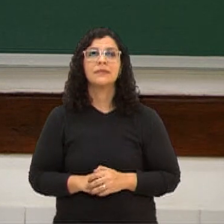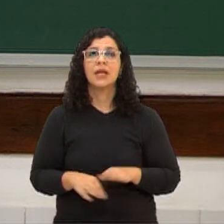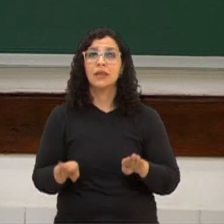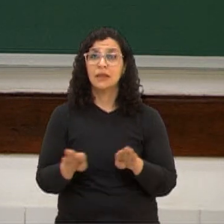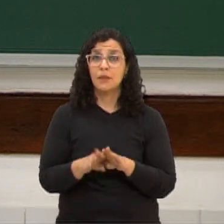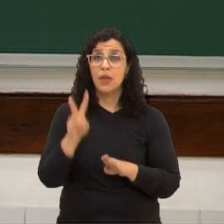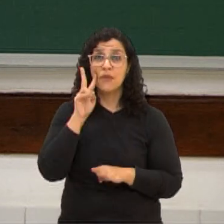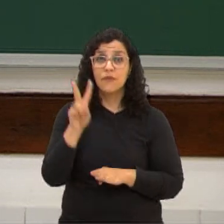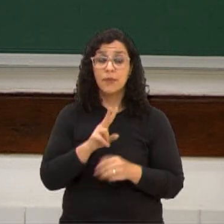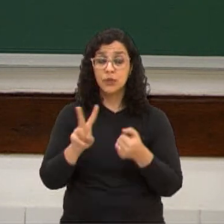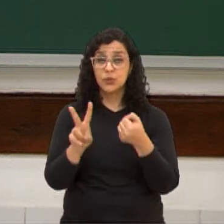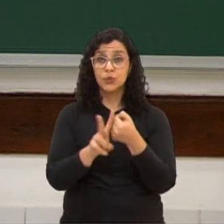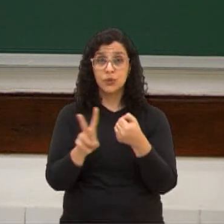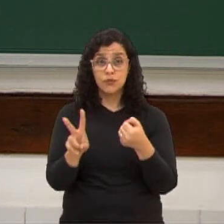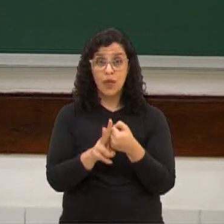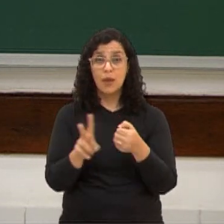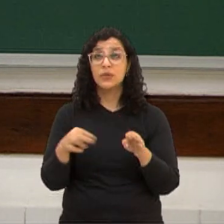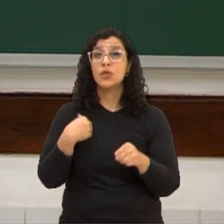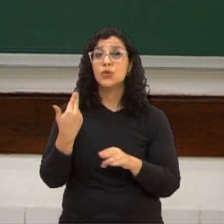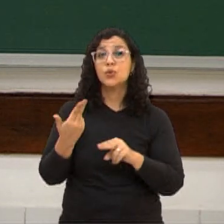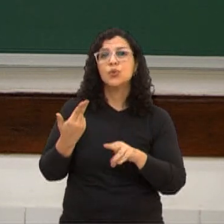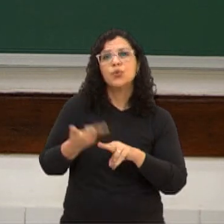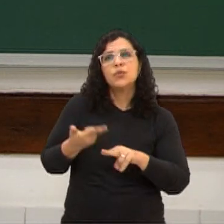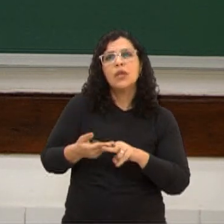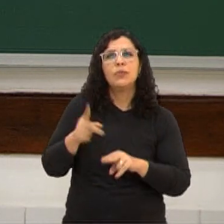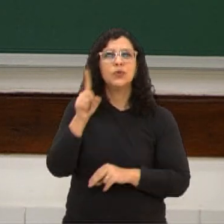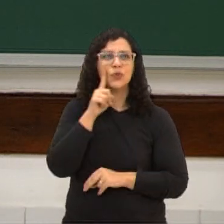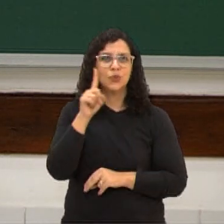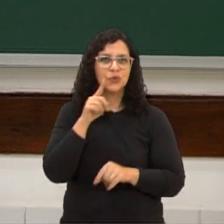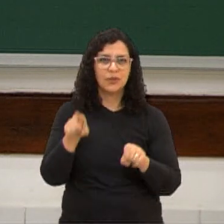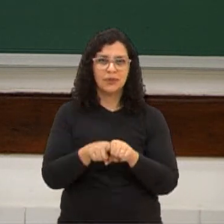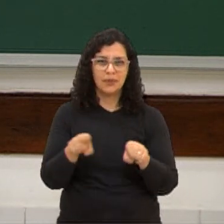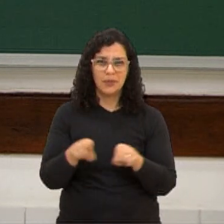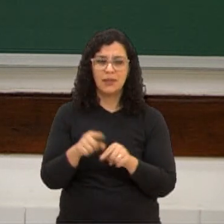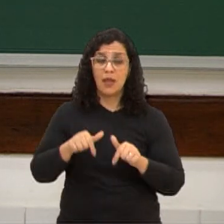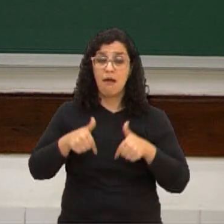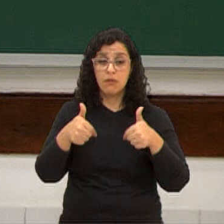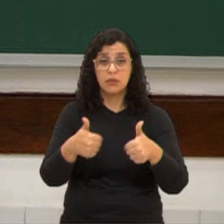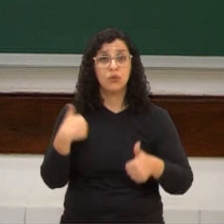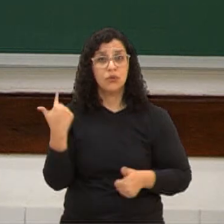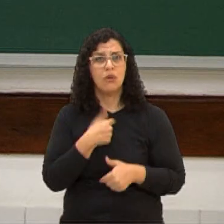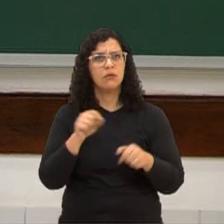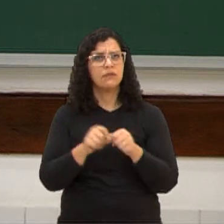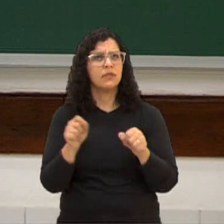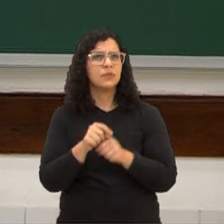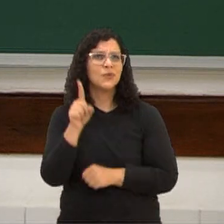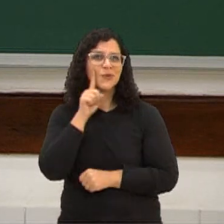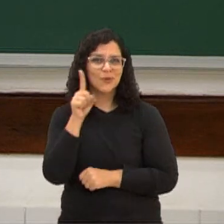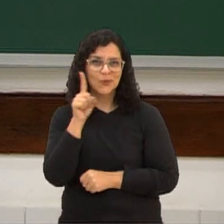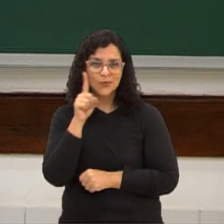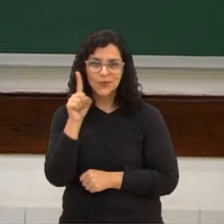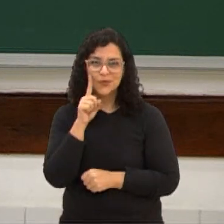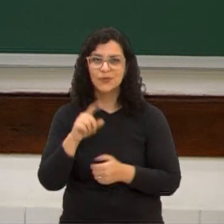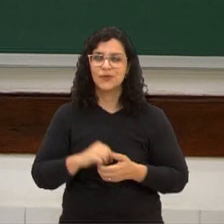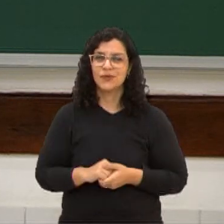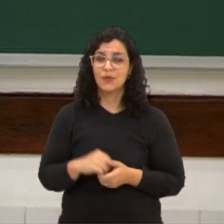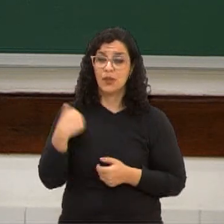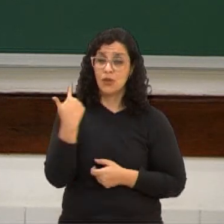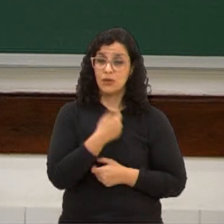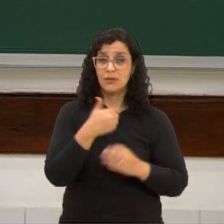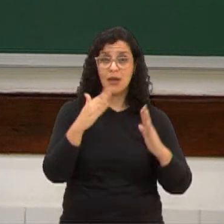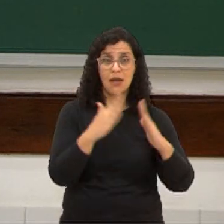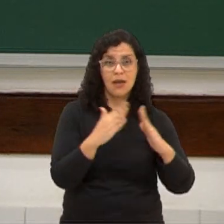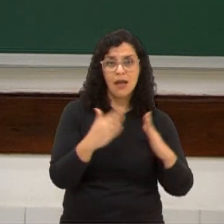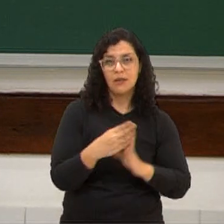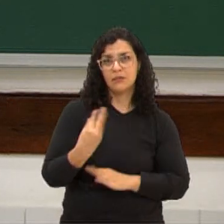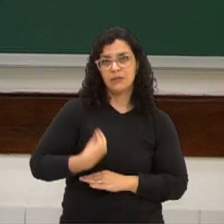o emprego de los verbos de rotina. Então, o emprego dos verbos de rotina, né? Das ações que realizamos no nosso dia a dia, em nossa casa,